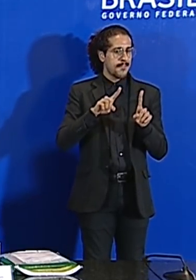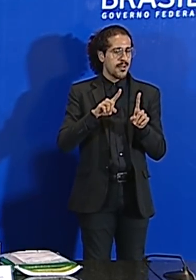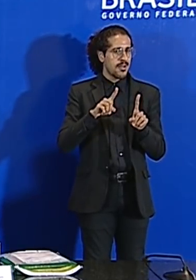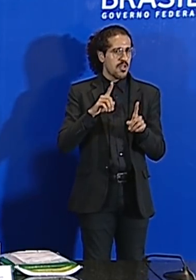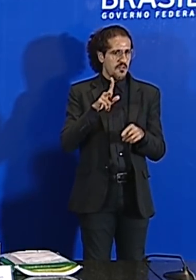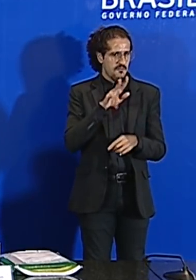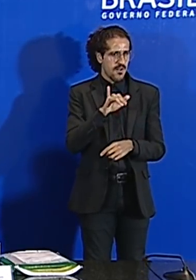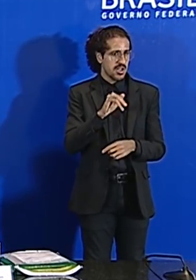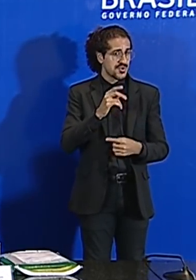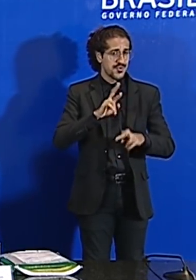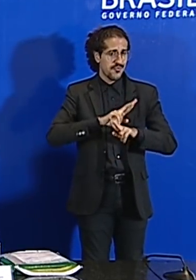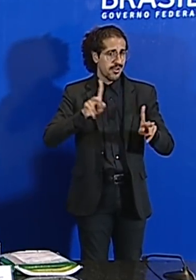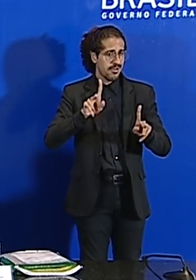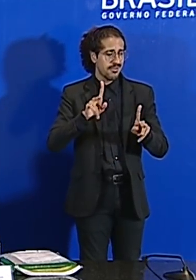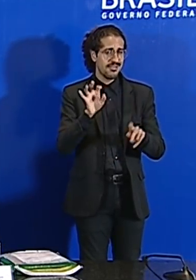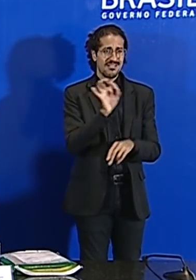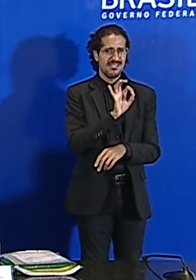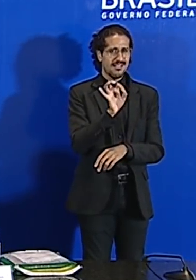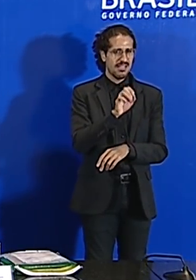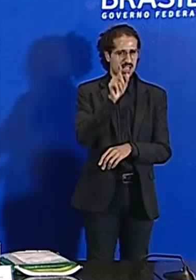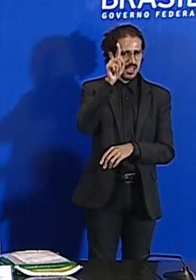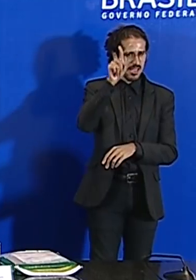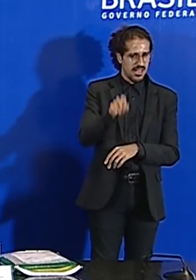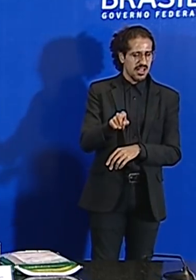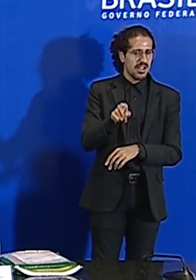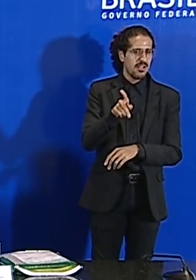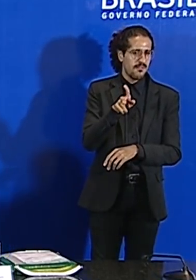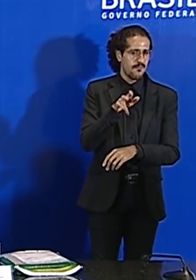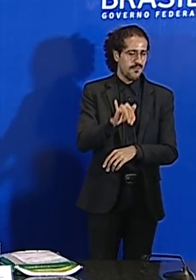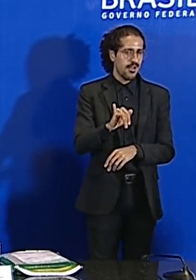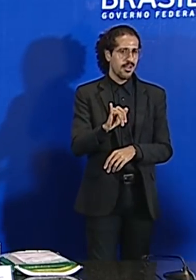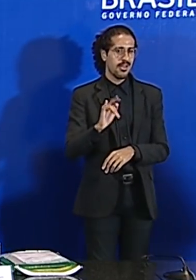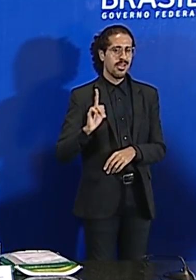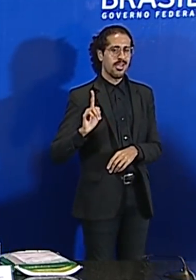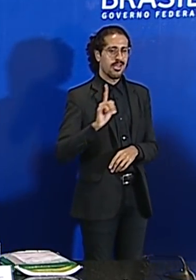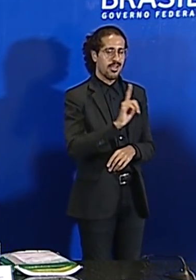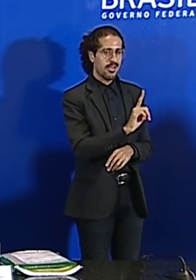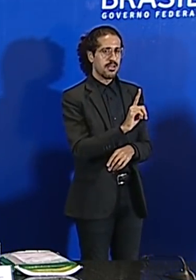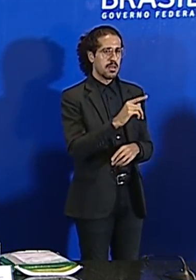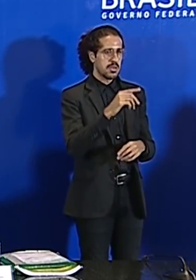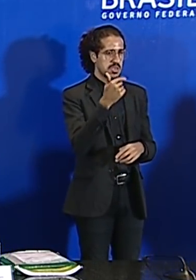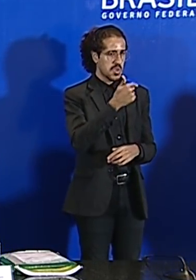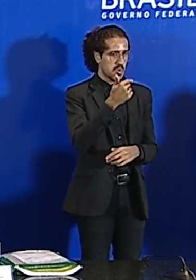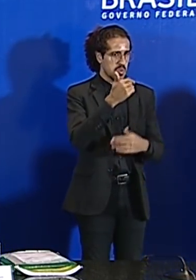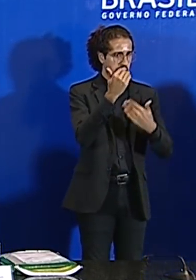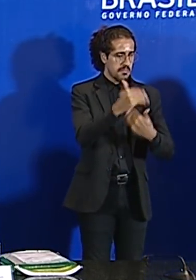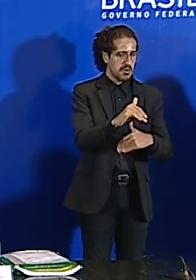a menor diferença. Ele não vai estar lá para fazer a segunda prova.